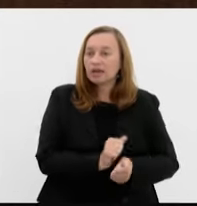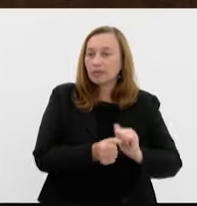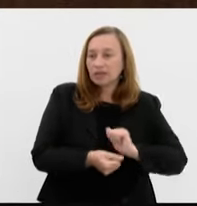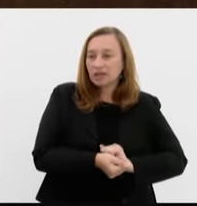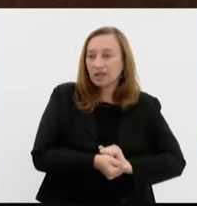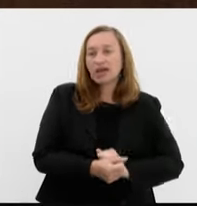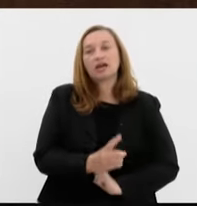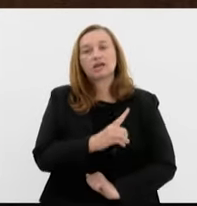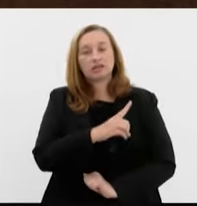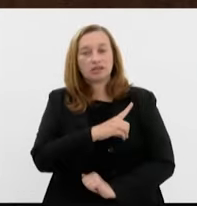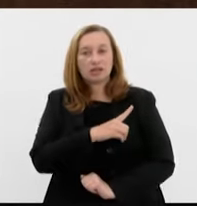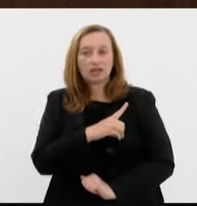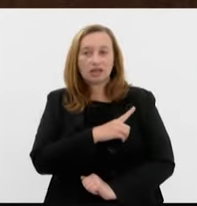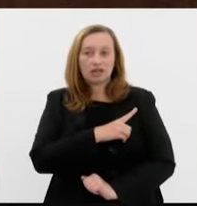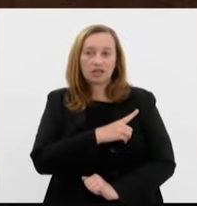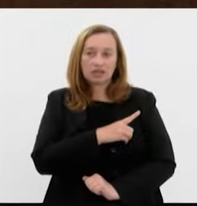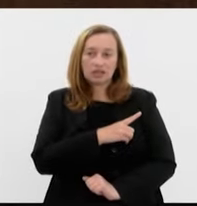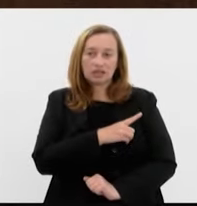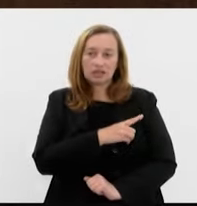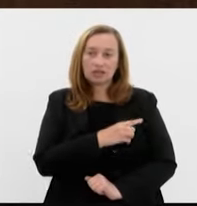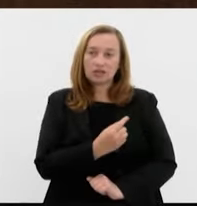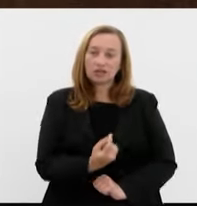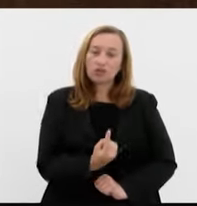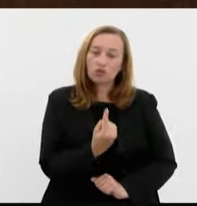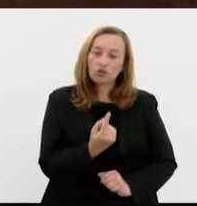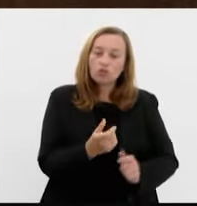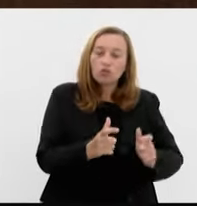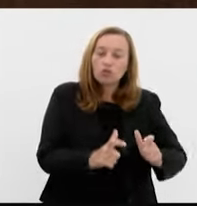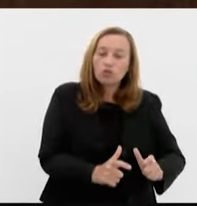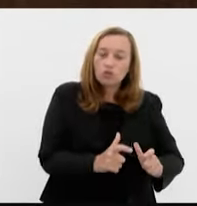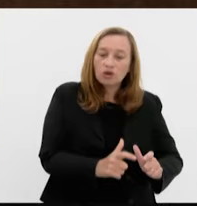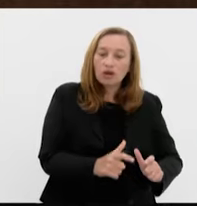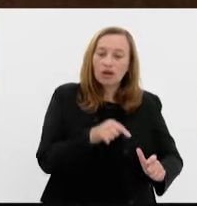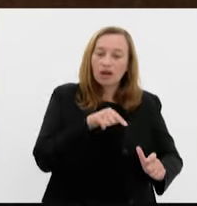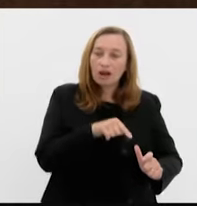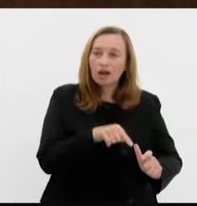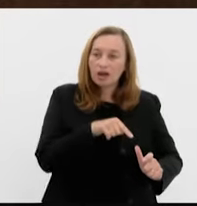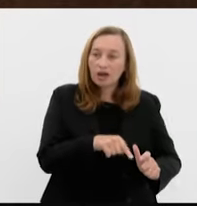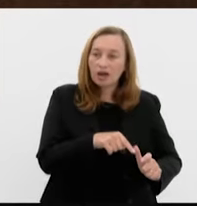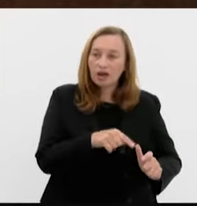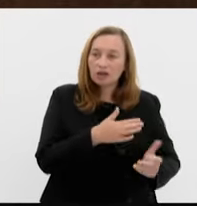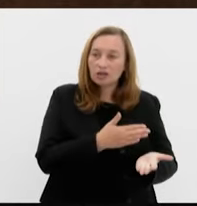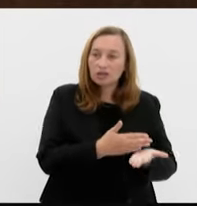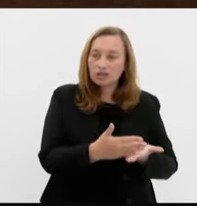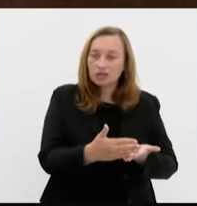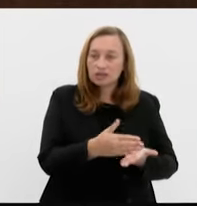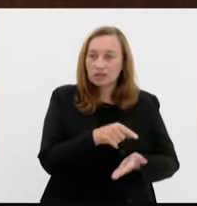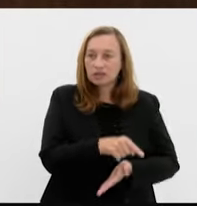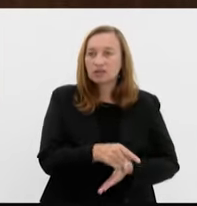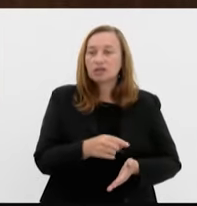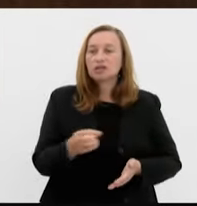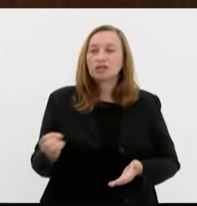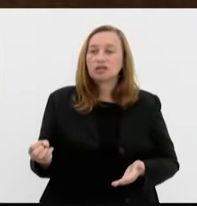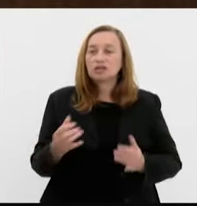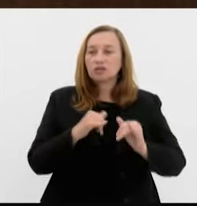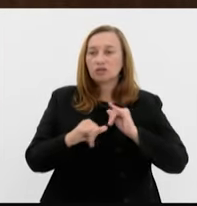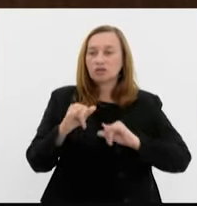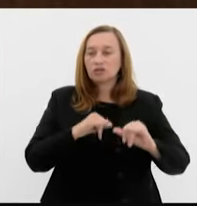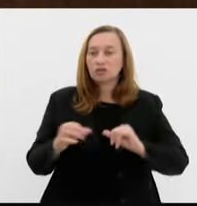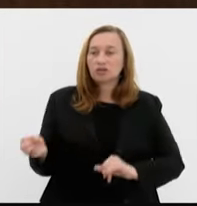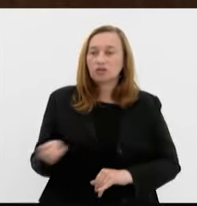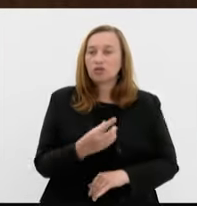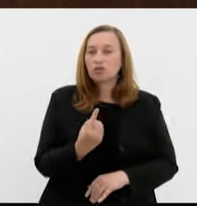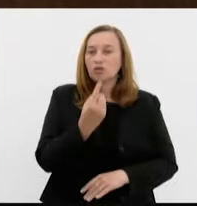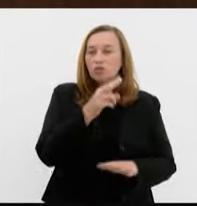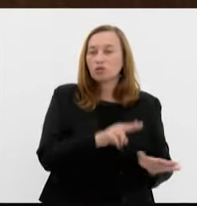digamos assim um departamento decade nessa delegacia como piloto essa notícia é nova tem uma semana